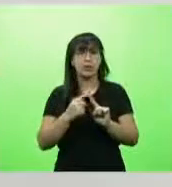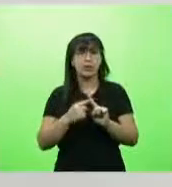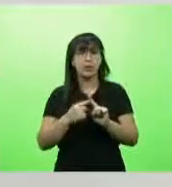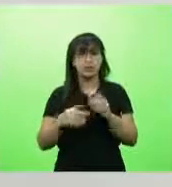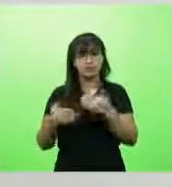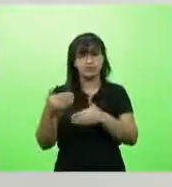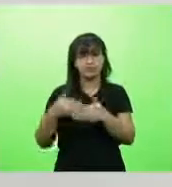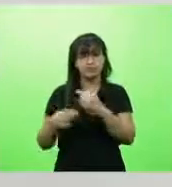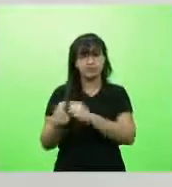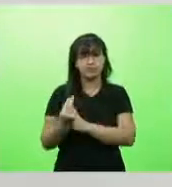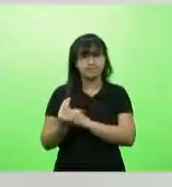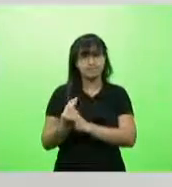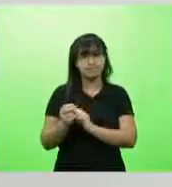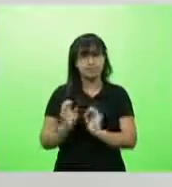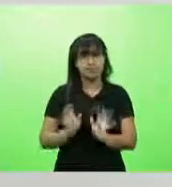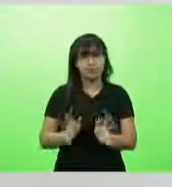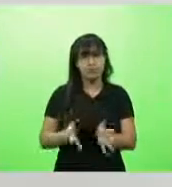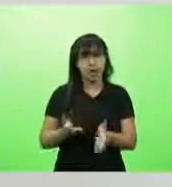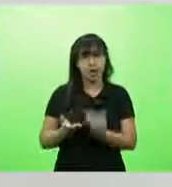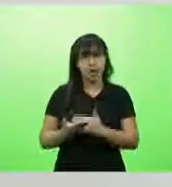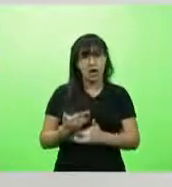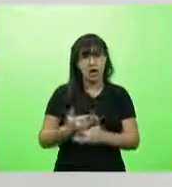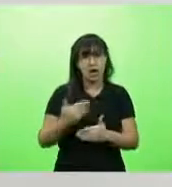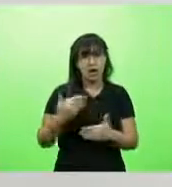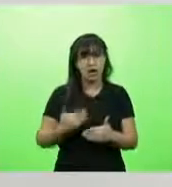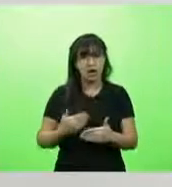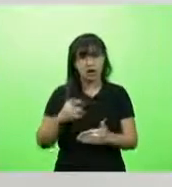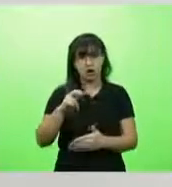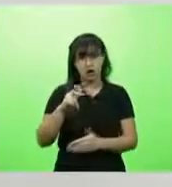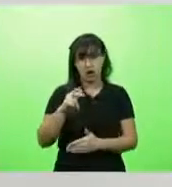já precoce. Minha esposa fez, meu irmão